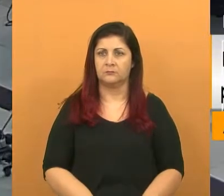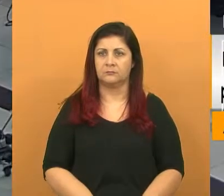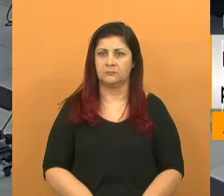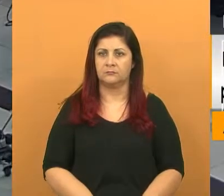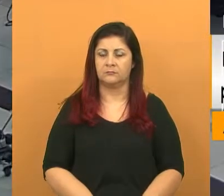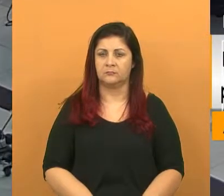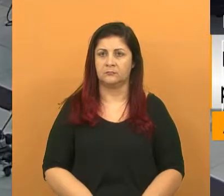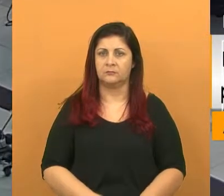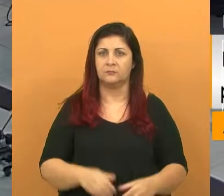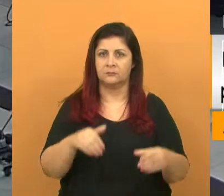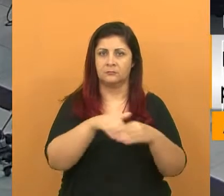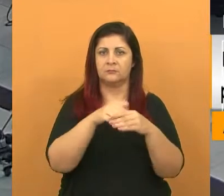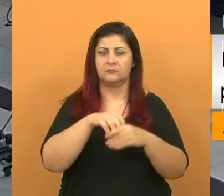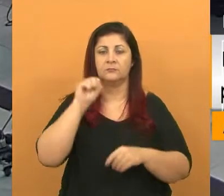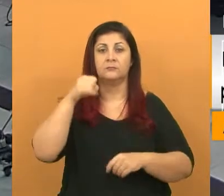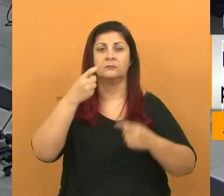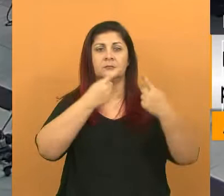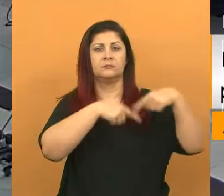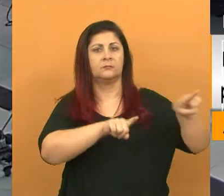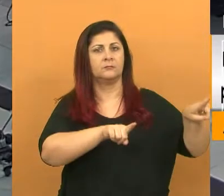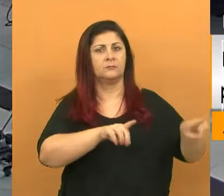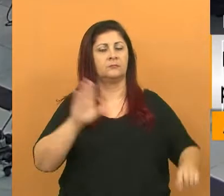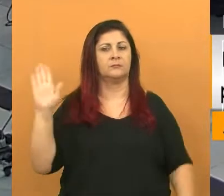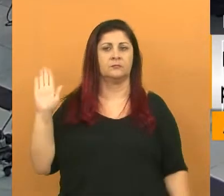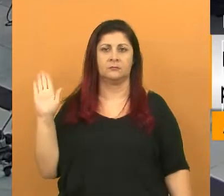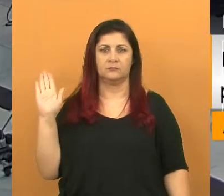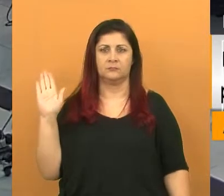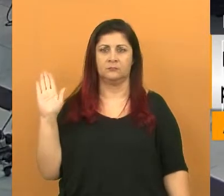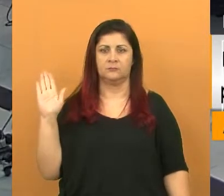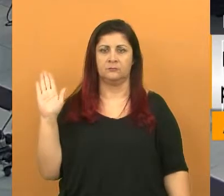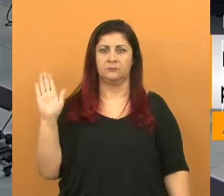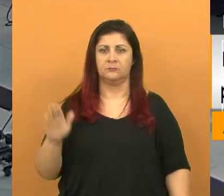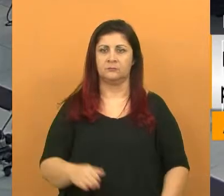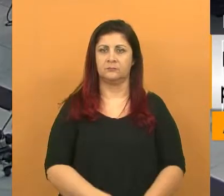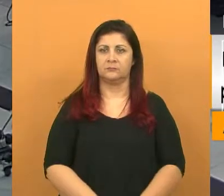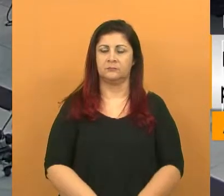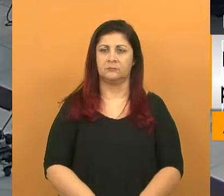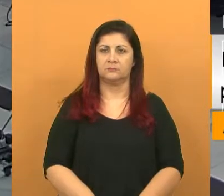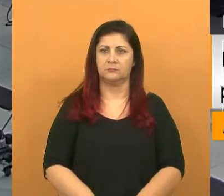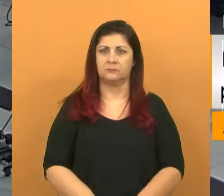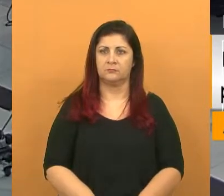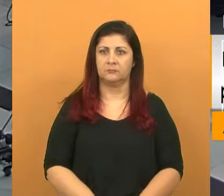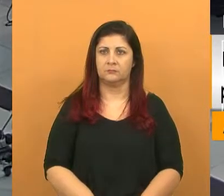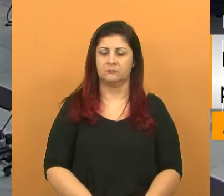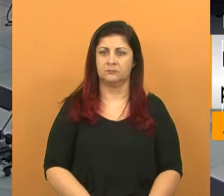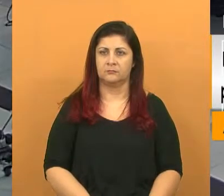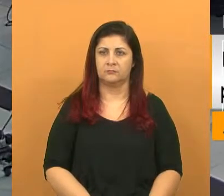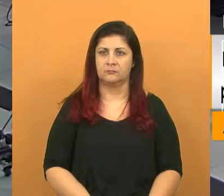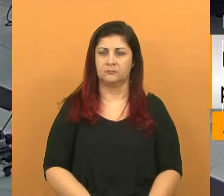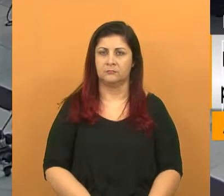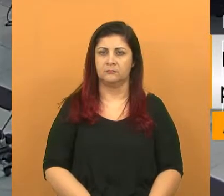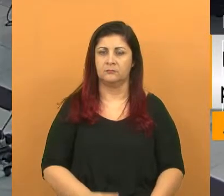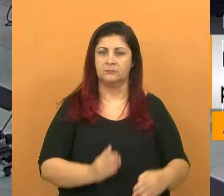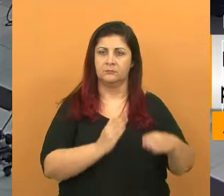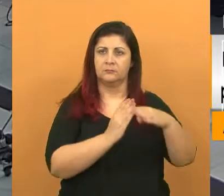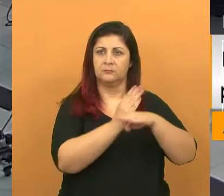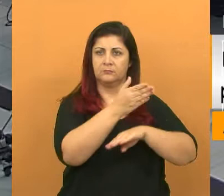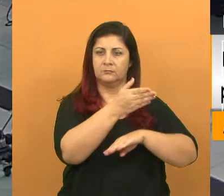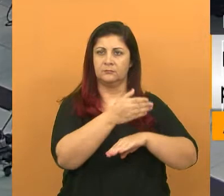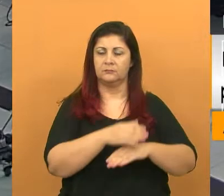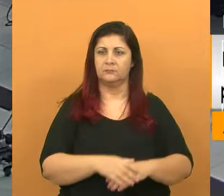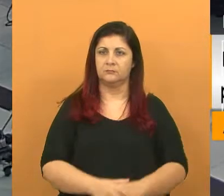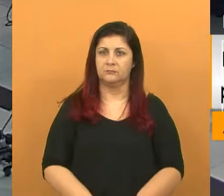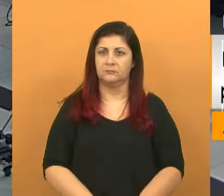Emenda 01 em votação. Os que forem contrários, que se manifeste levantando o braço. Emenda 01